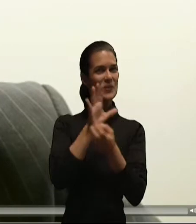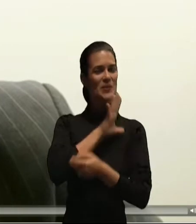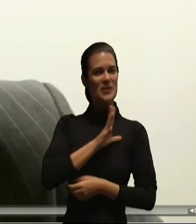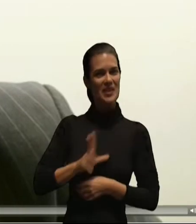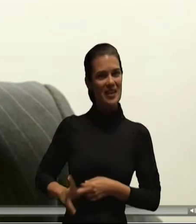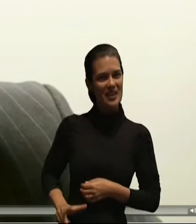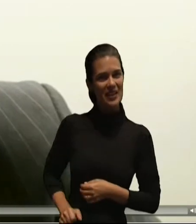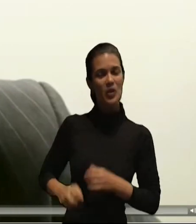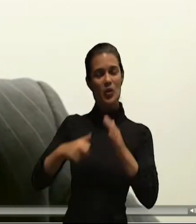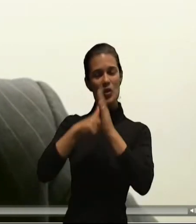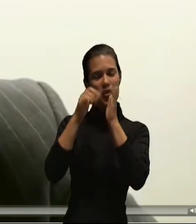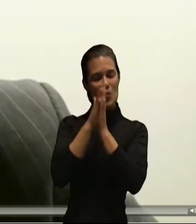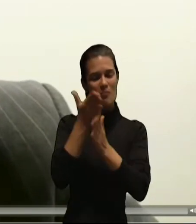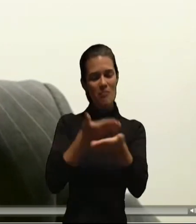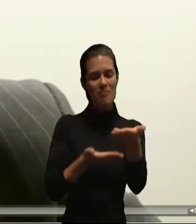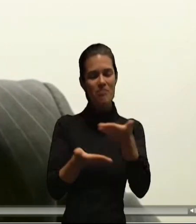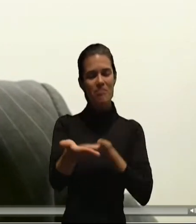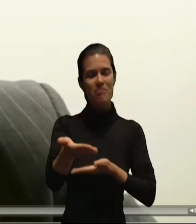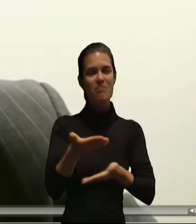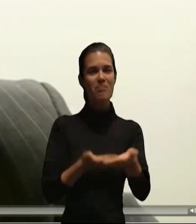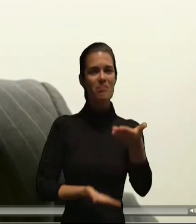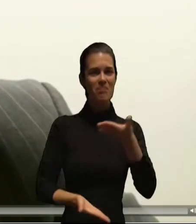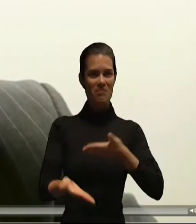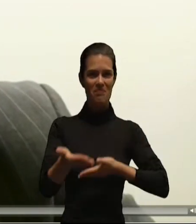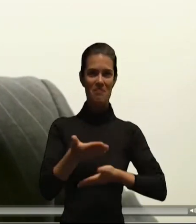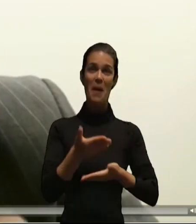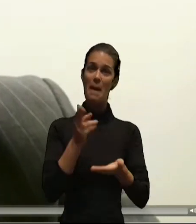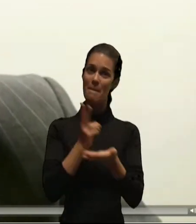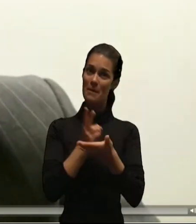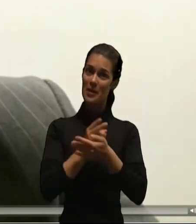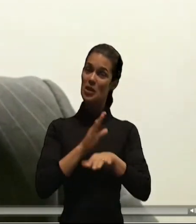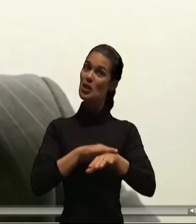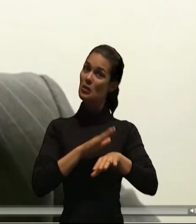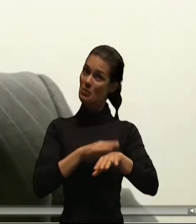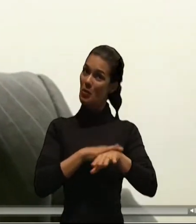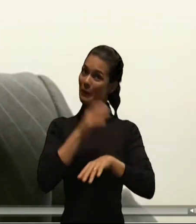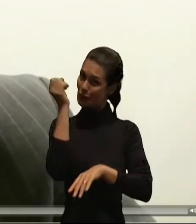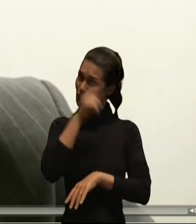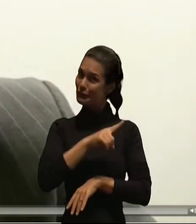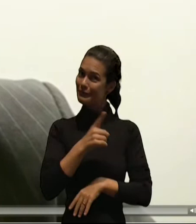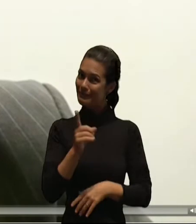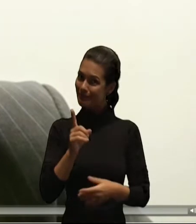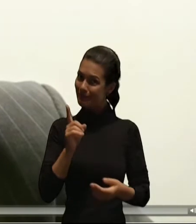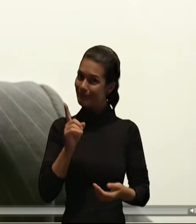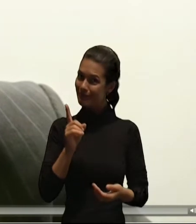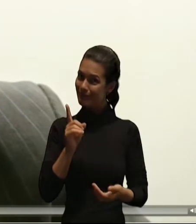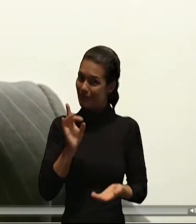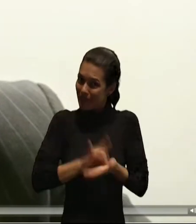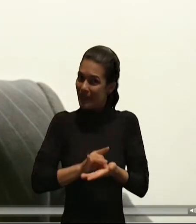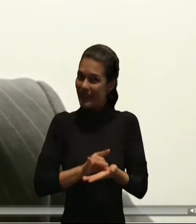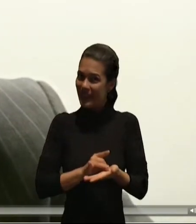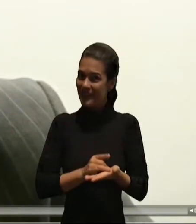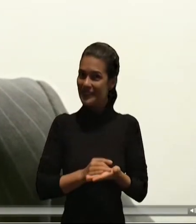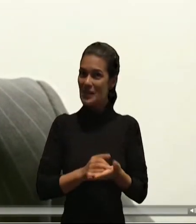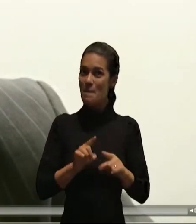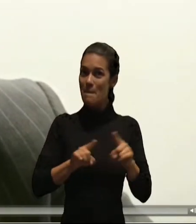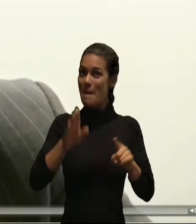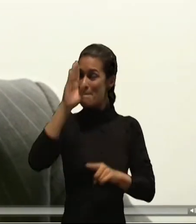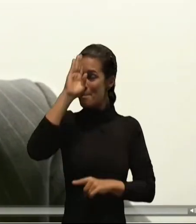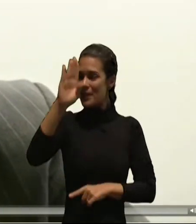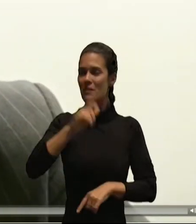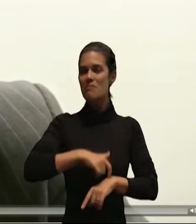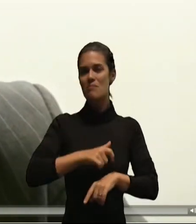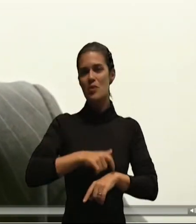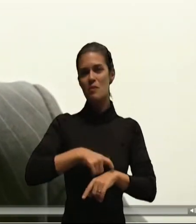outros, mesmo nesse tempo de adversidade e principalmente nesse tempo de adversidade. A